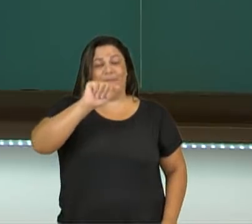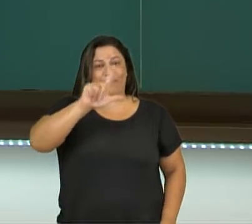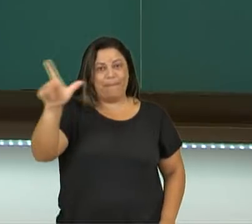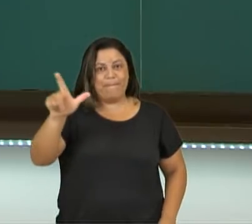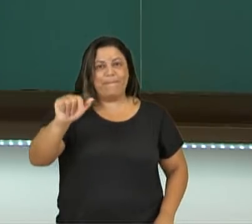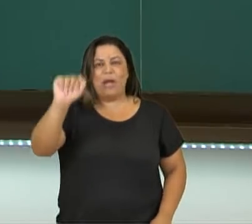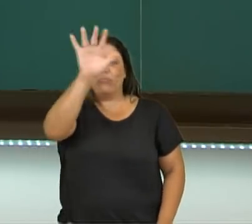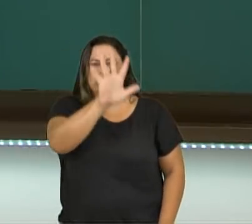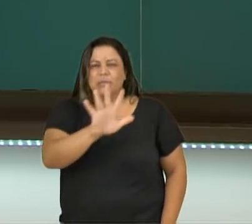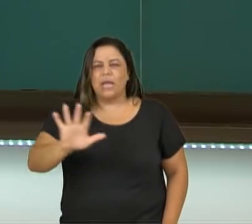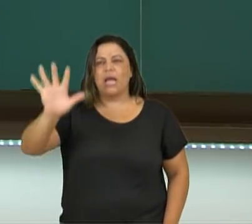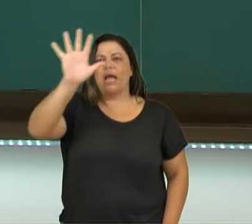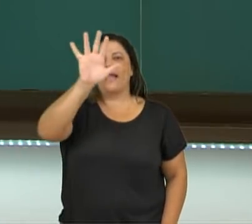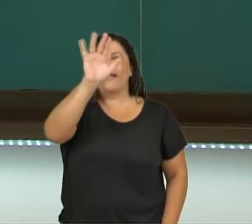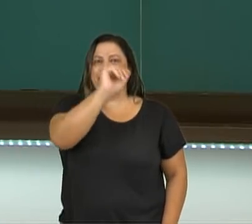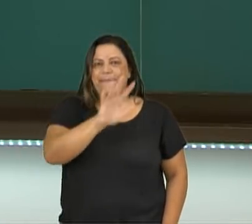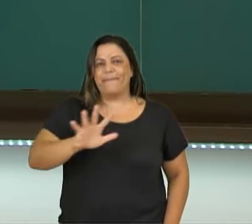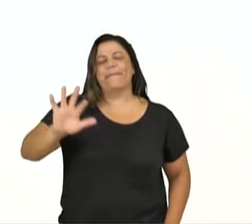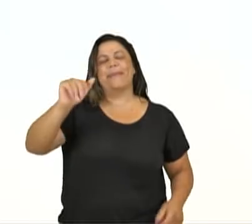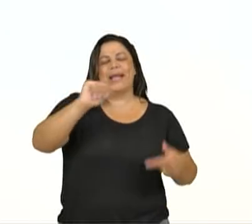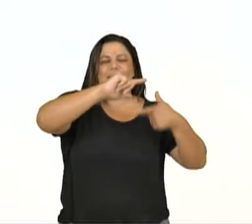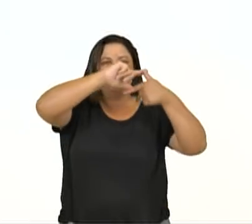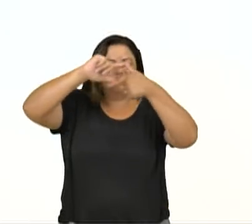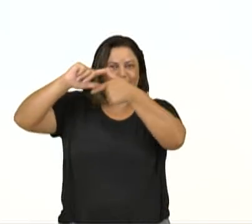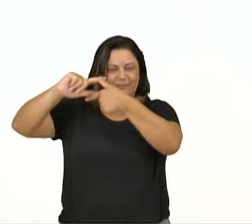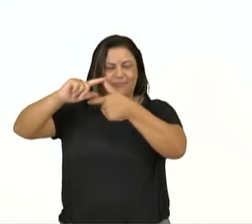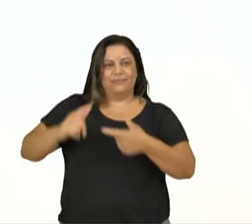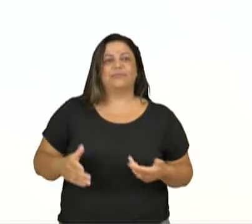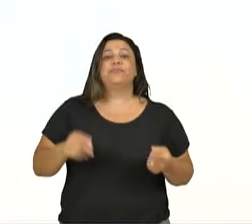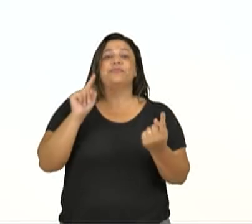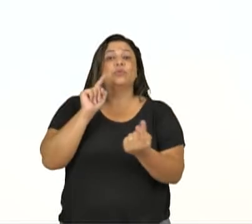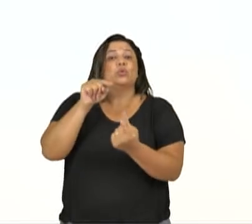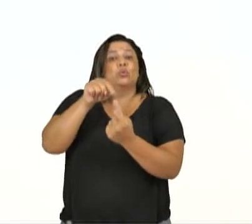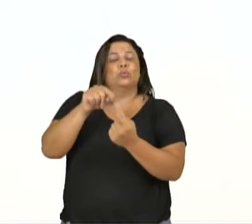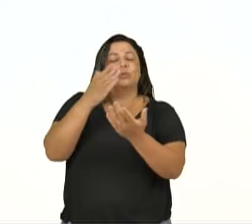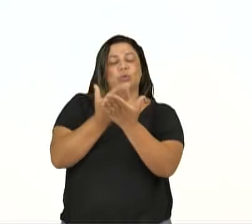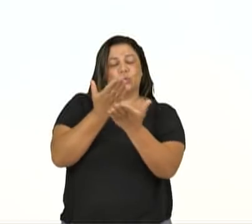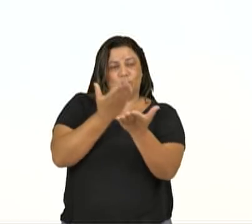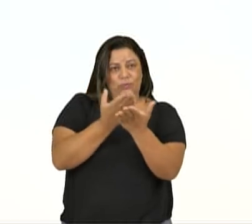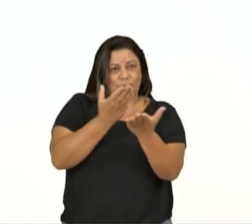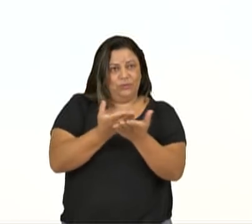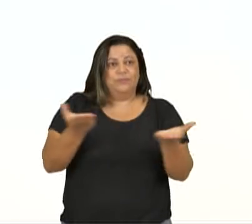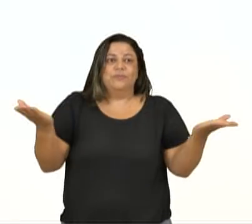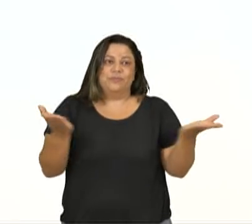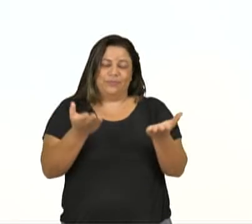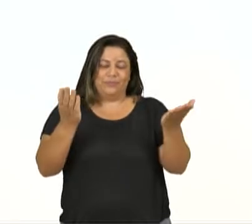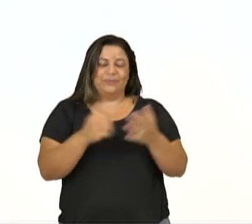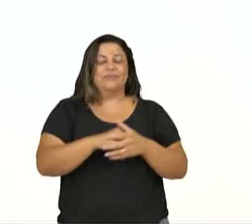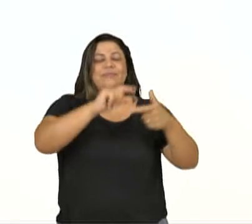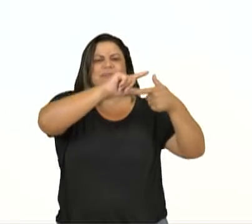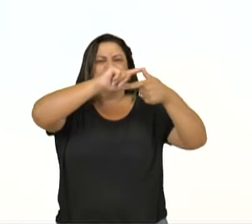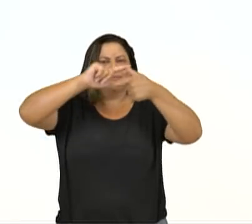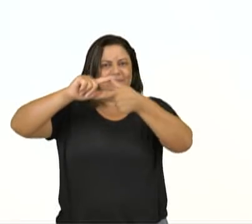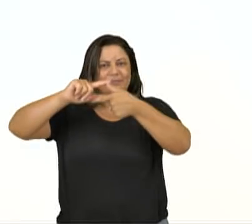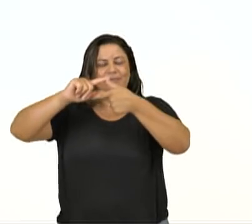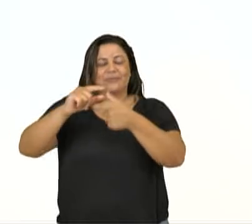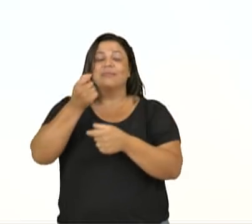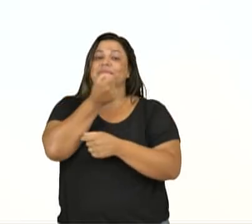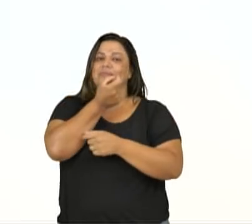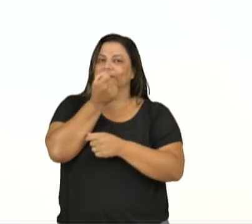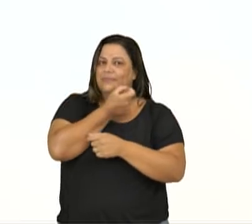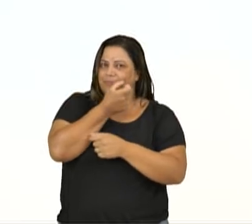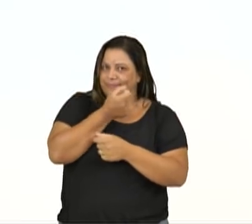charges e nas tirinhas. Então, os objetivos da nossa aula consistem em ler história em quadrinho e charge. Nós